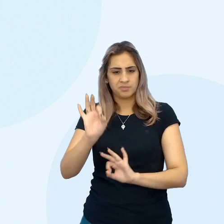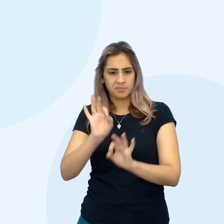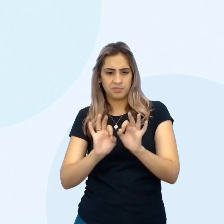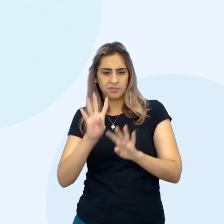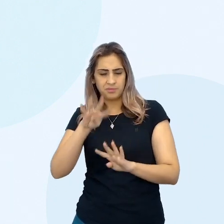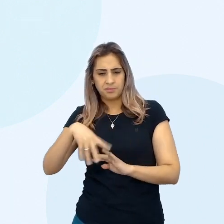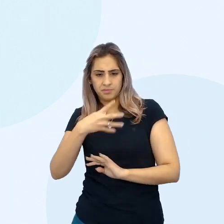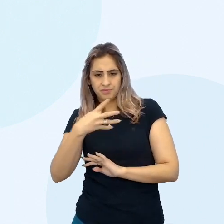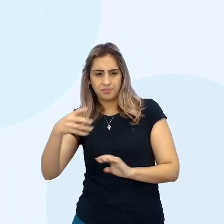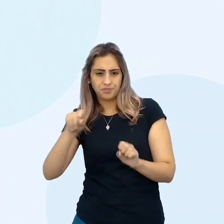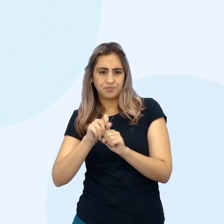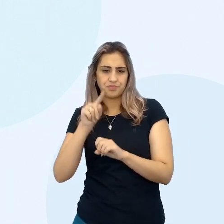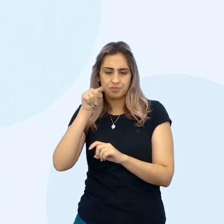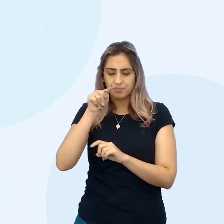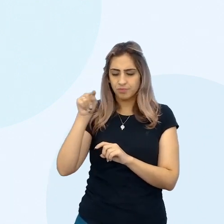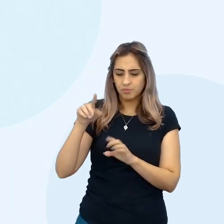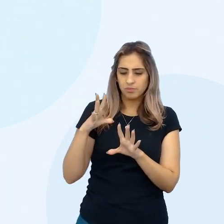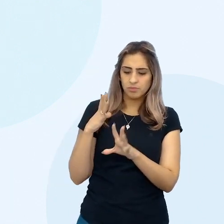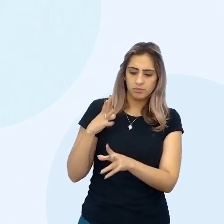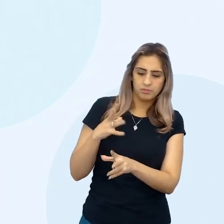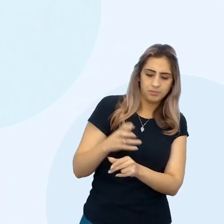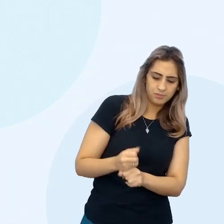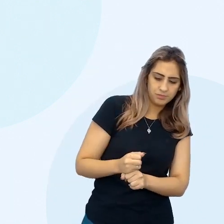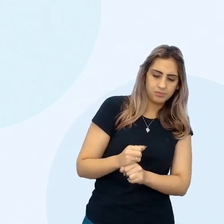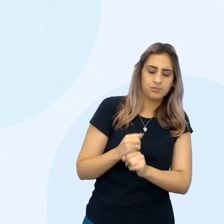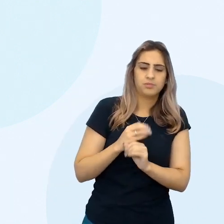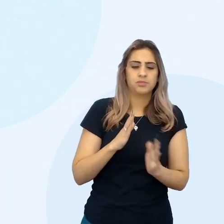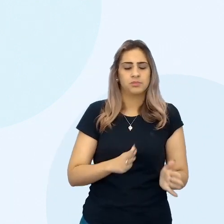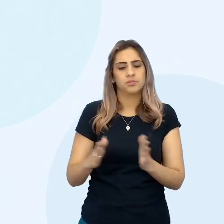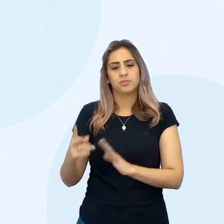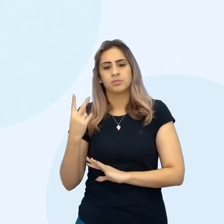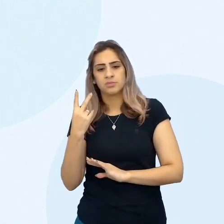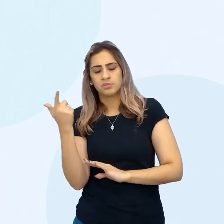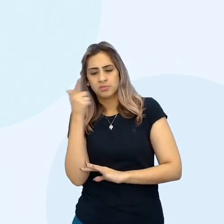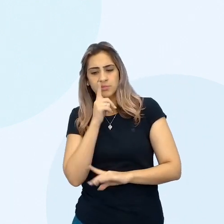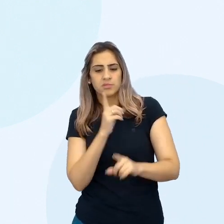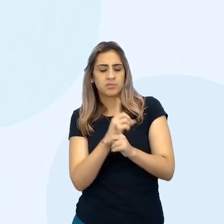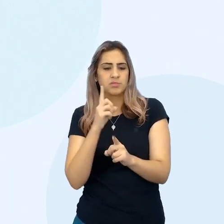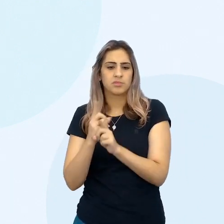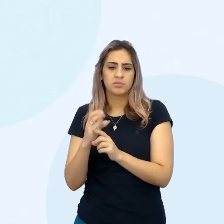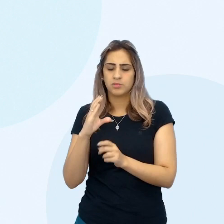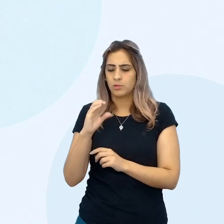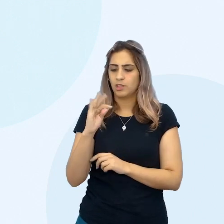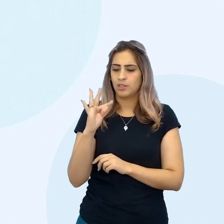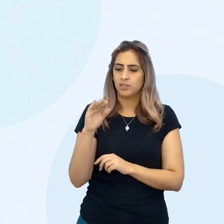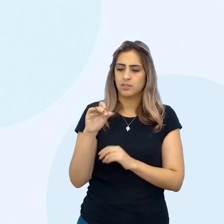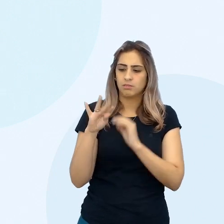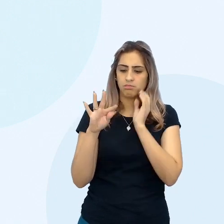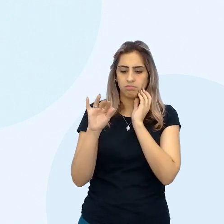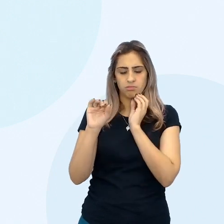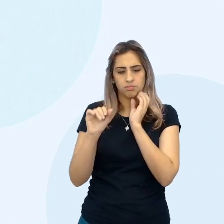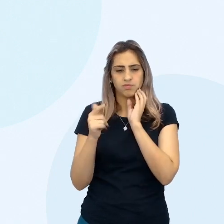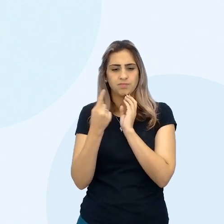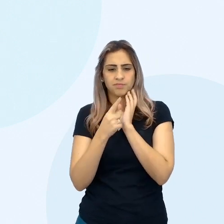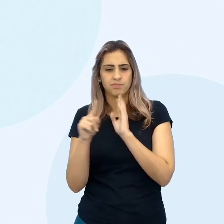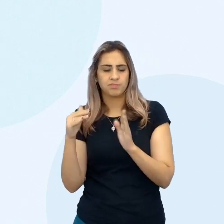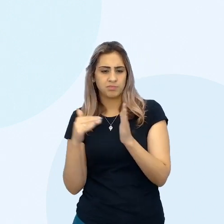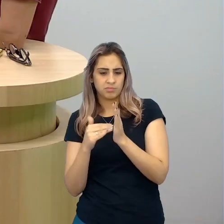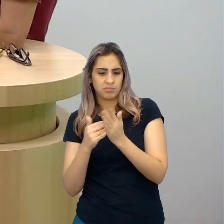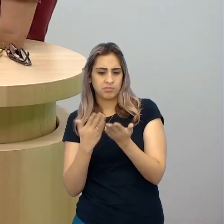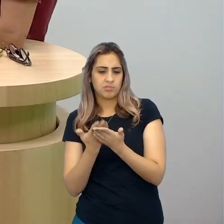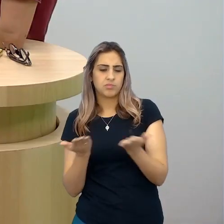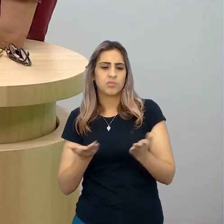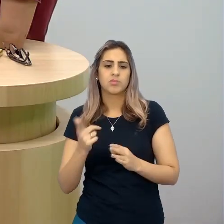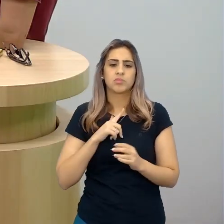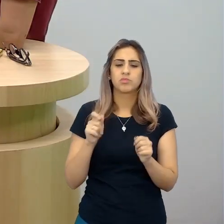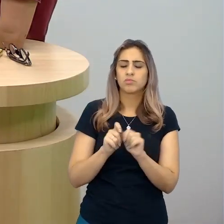Osmar? Sim. Vai fazer umas colunas a mais aí, Bacana. certo? A parte 2, para poder descobrir os coeficientes. Na próxima aula a gente faz o cálculo do coeficiente. Hoje a